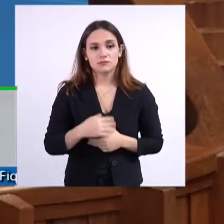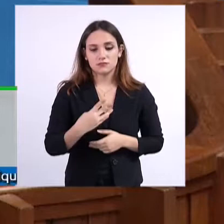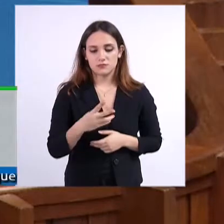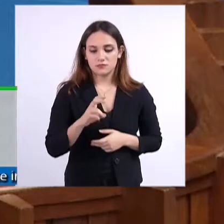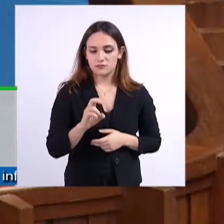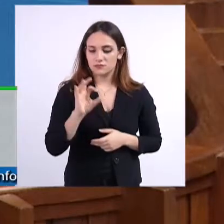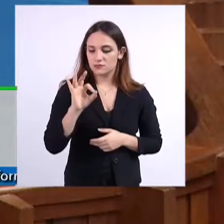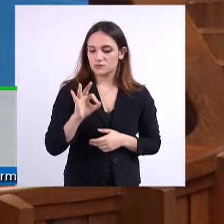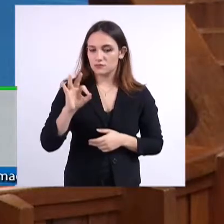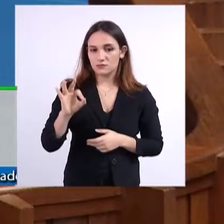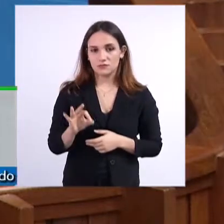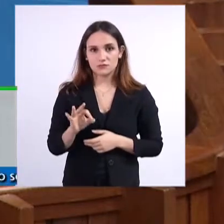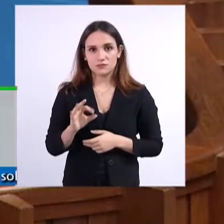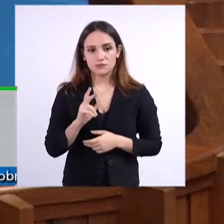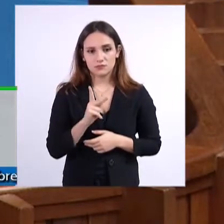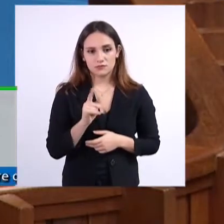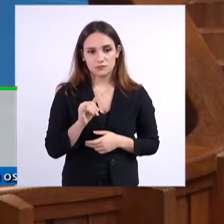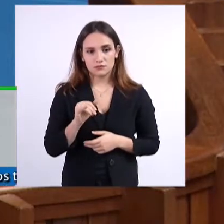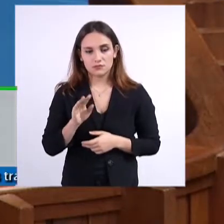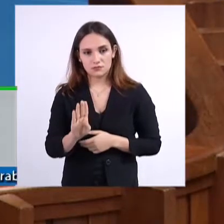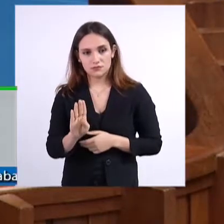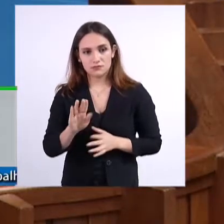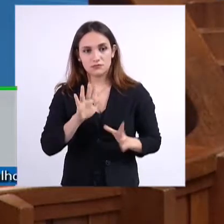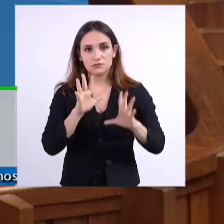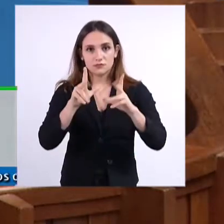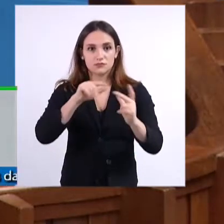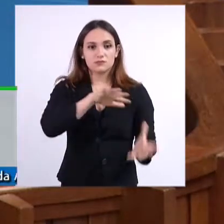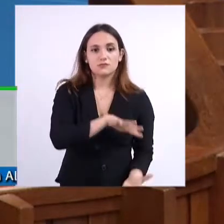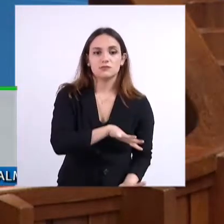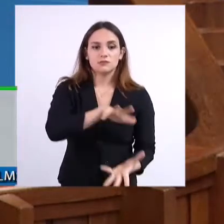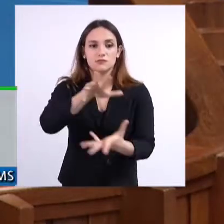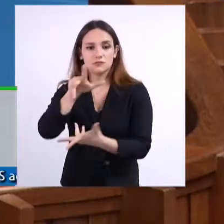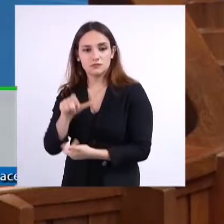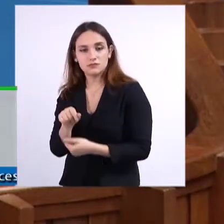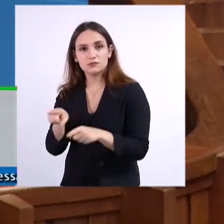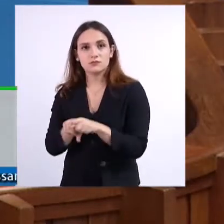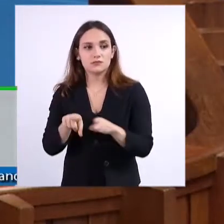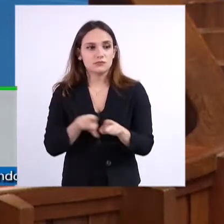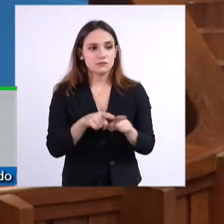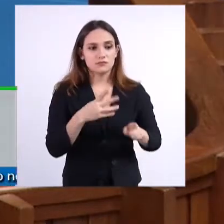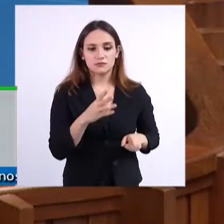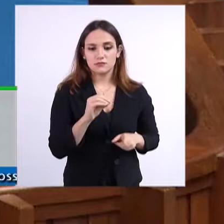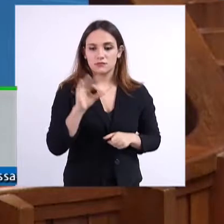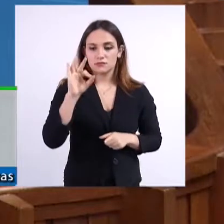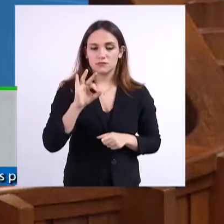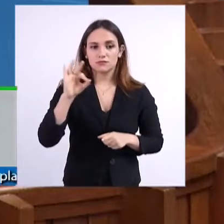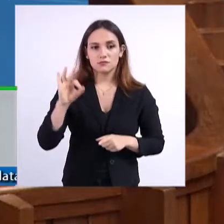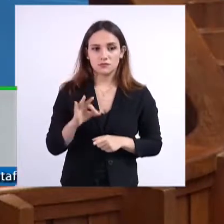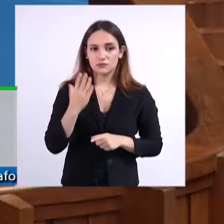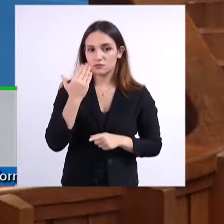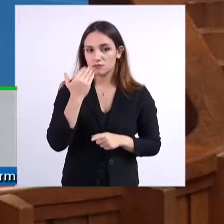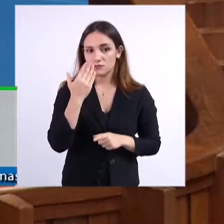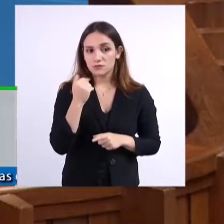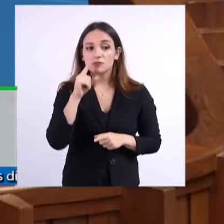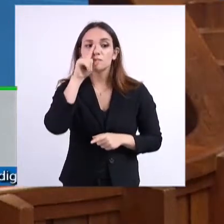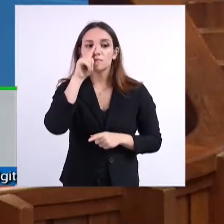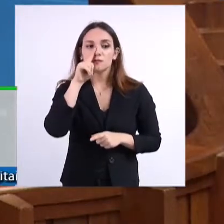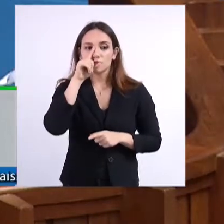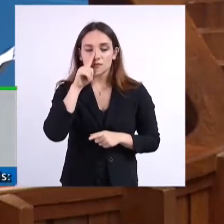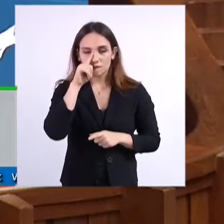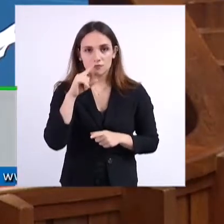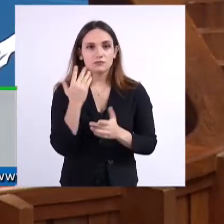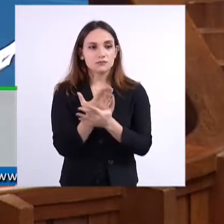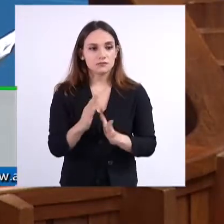45% do produto interno bruto mundial e 40% da produção mundial de grãos estarão em risco